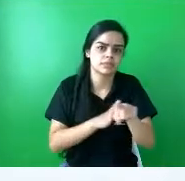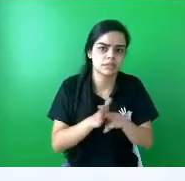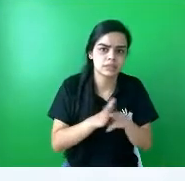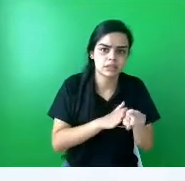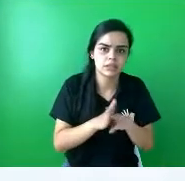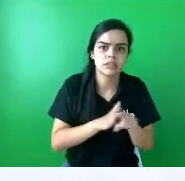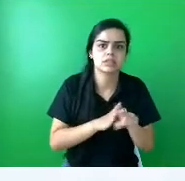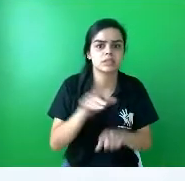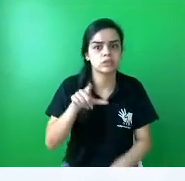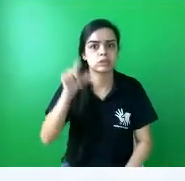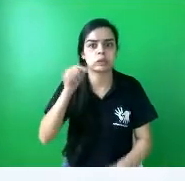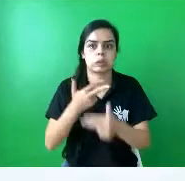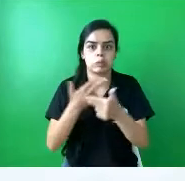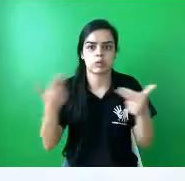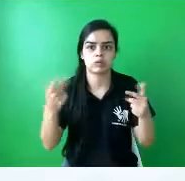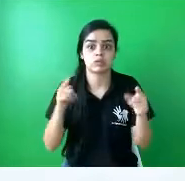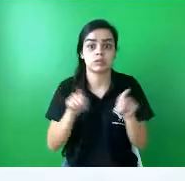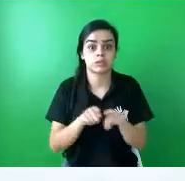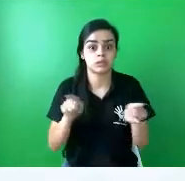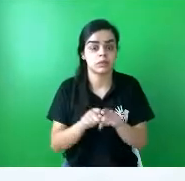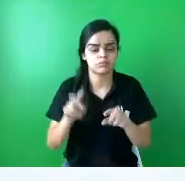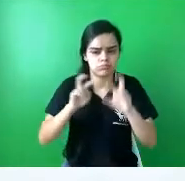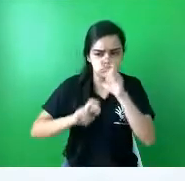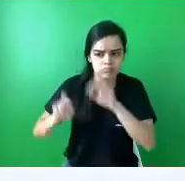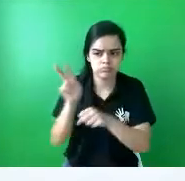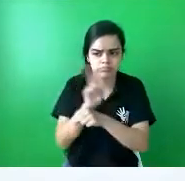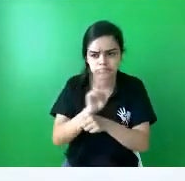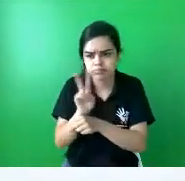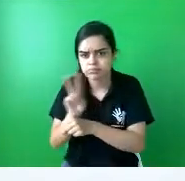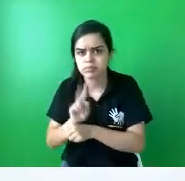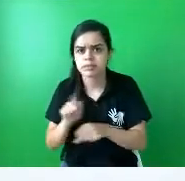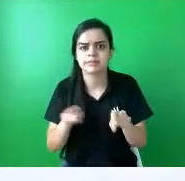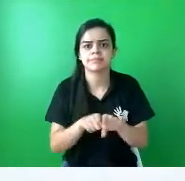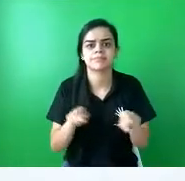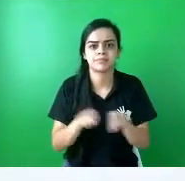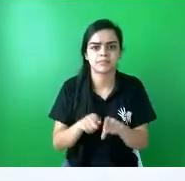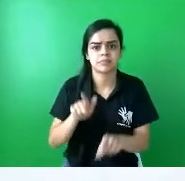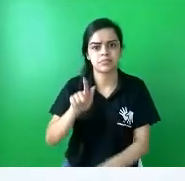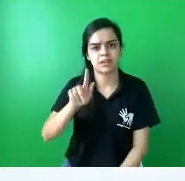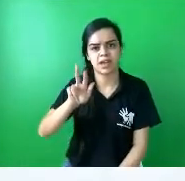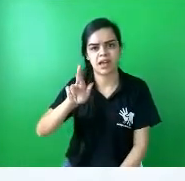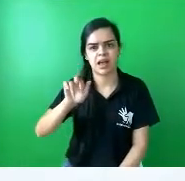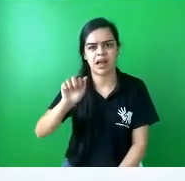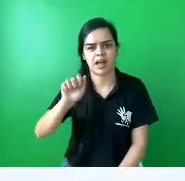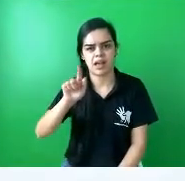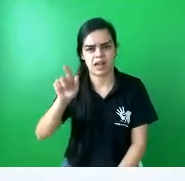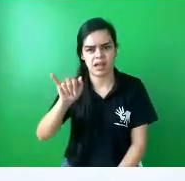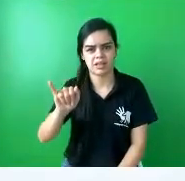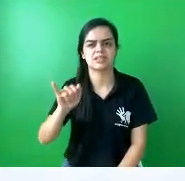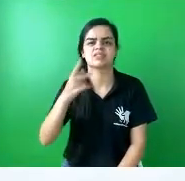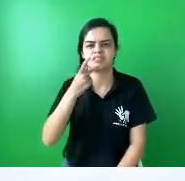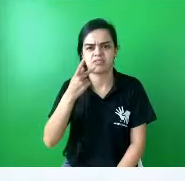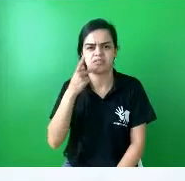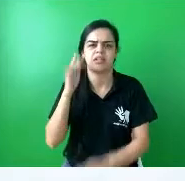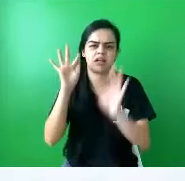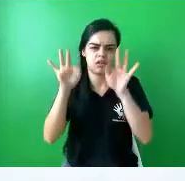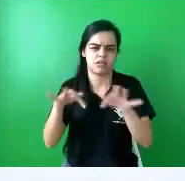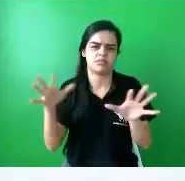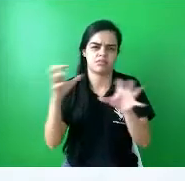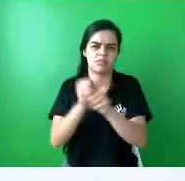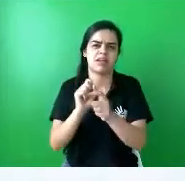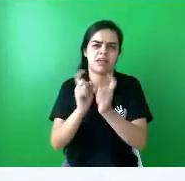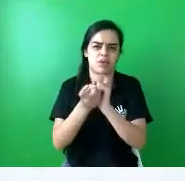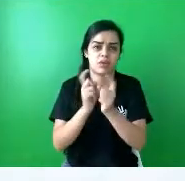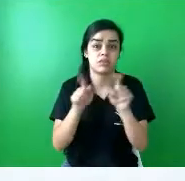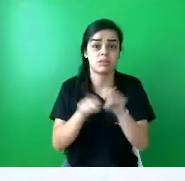toma atitudes e monitora. Acho que até depois a Graziele vai falar no final, conversamos agora há pouco, pela manhã, numa reunião